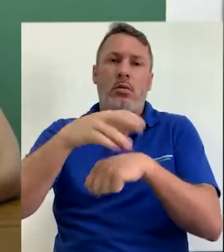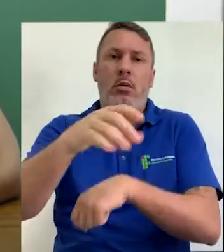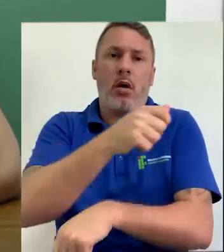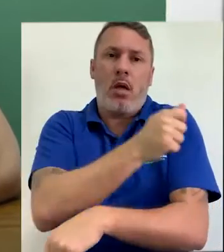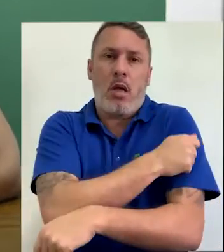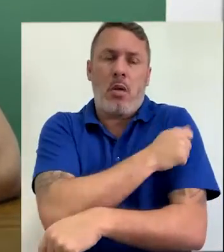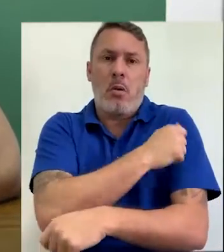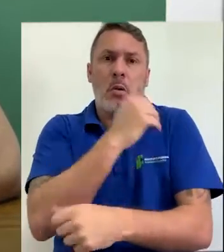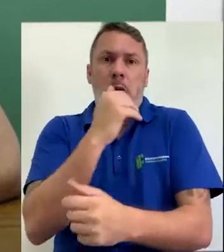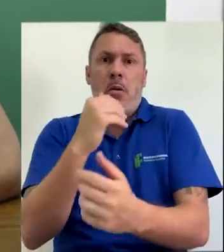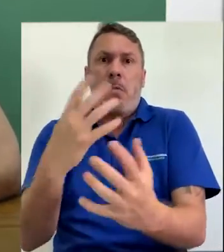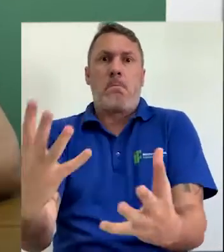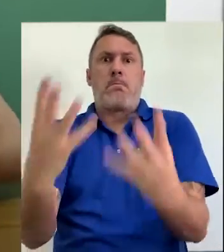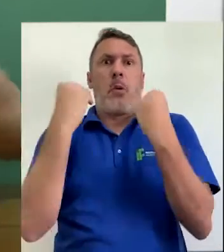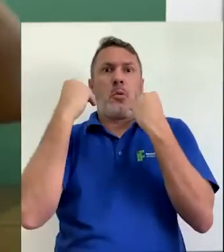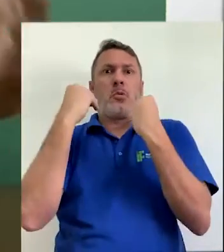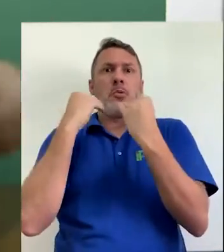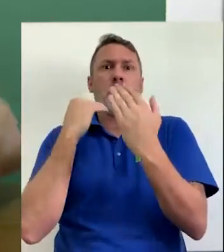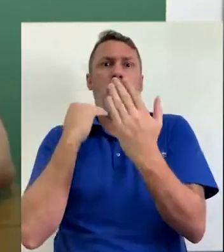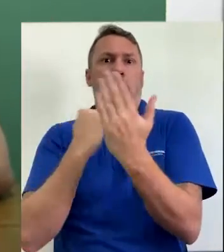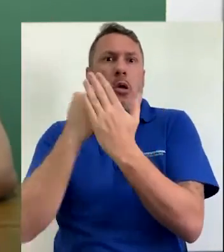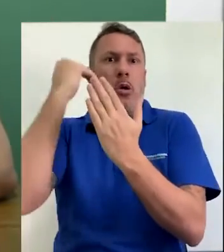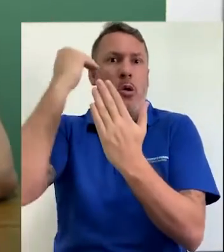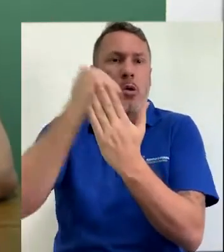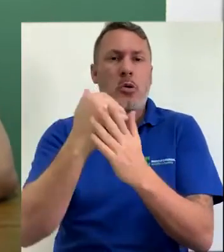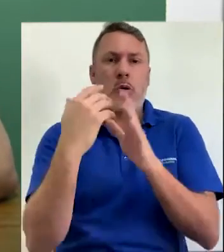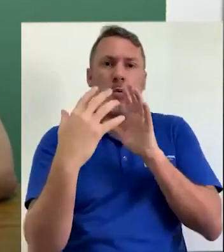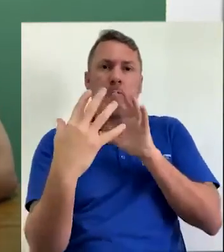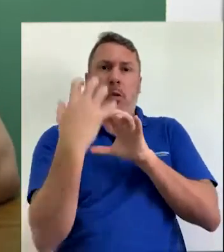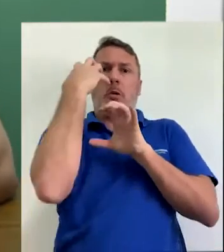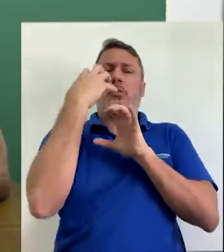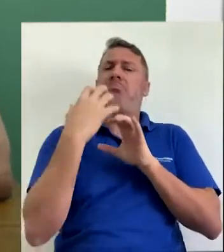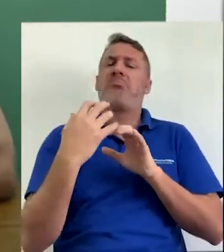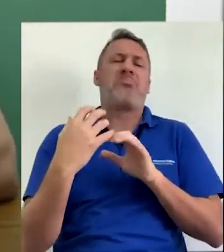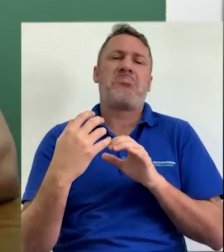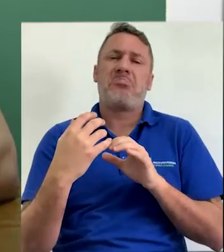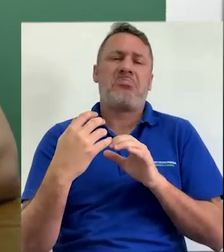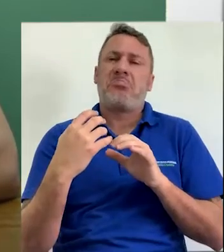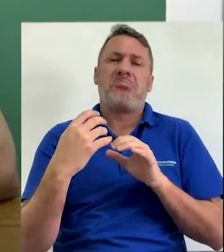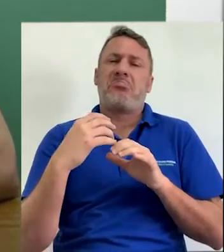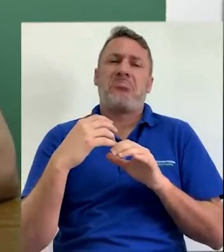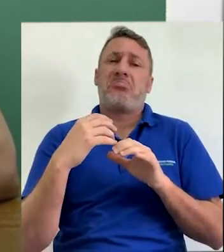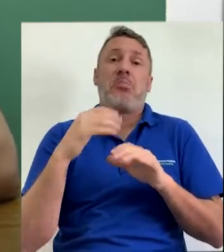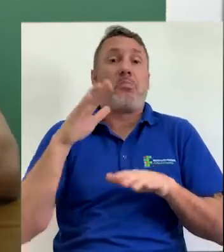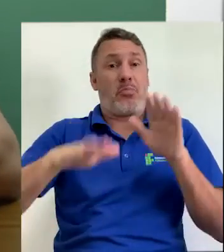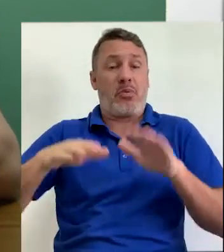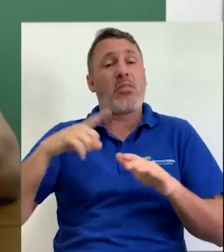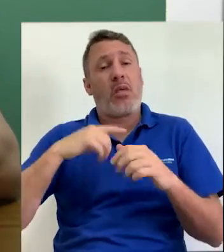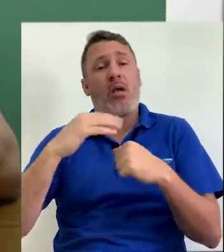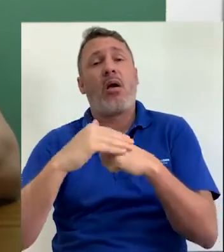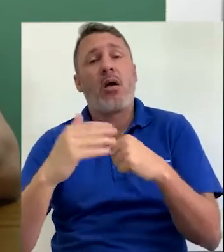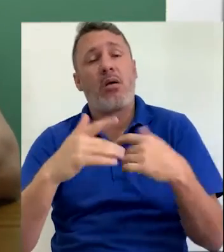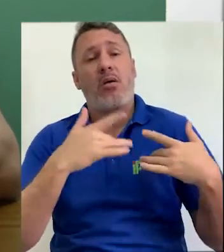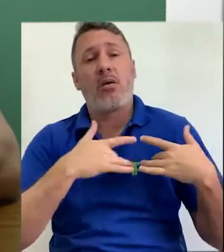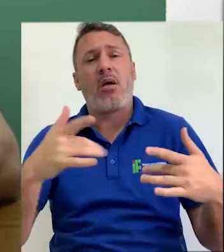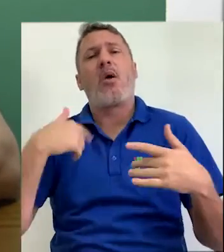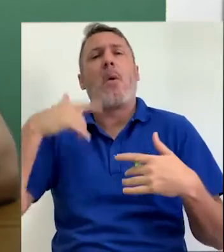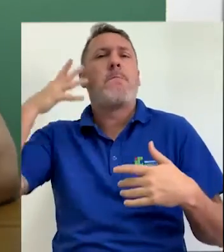lugares que eu vou dar uma palestra, dar um seminário, porque também não é fácil. Às vezes eu estou falando